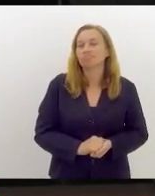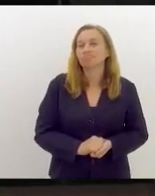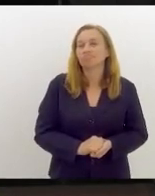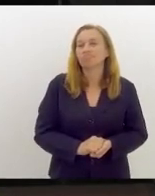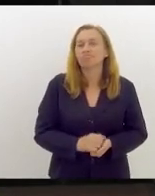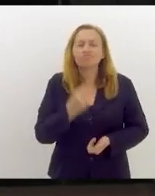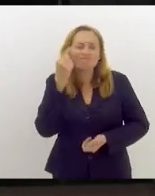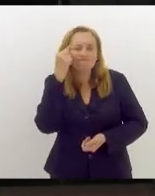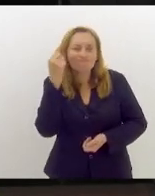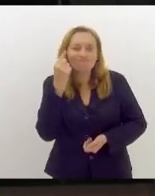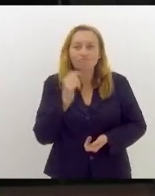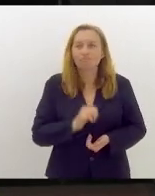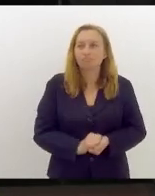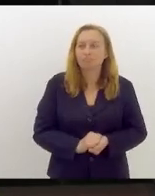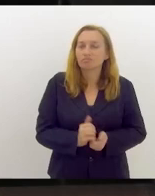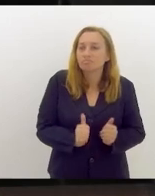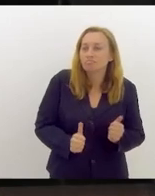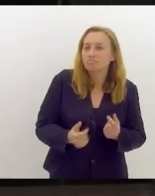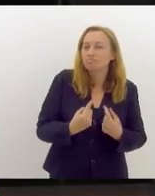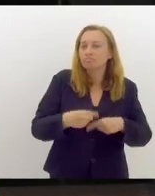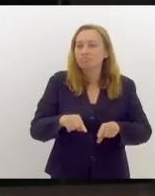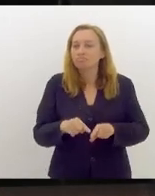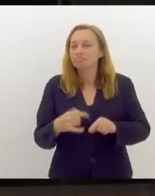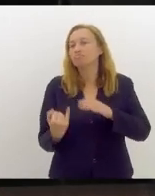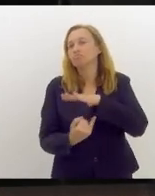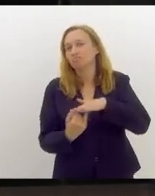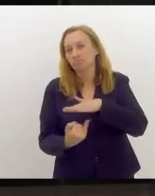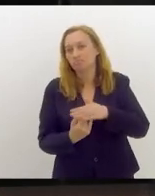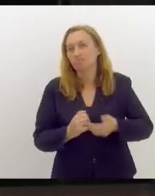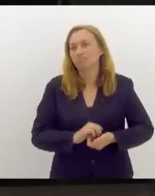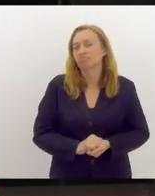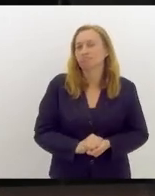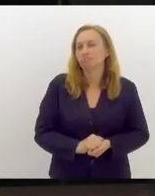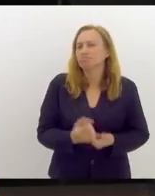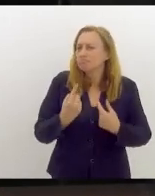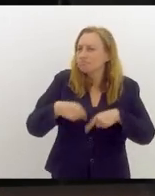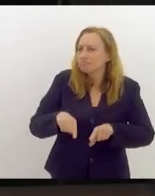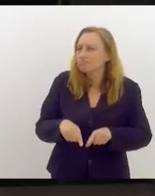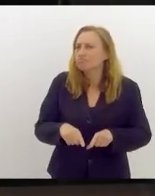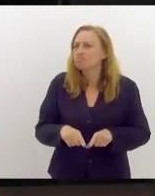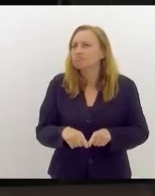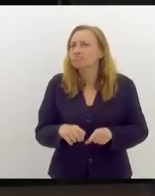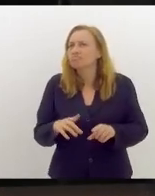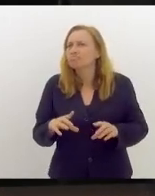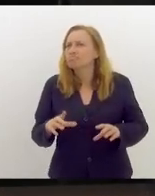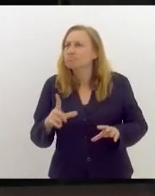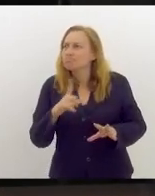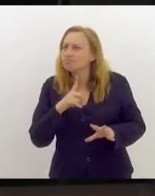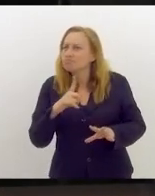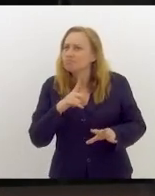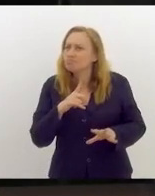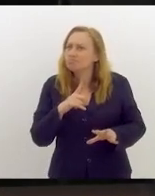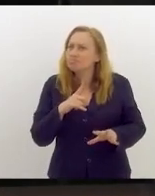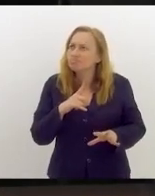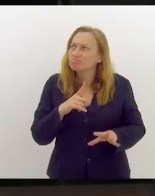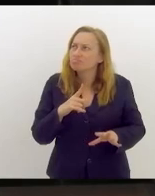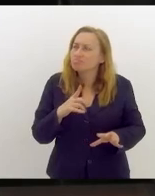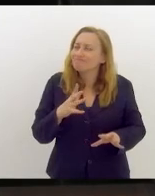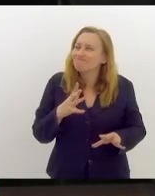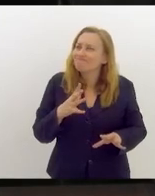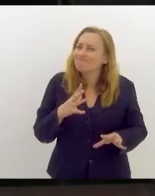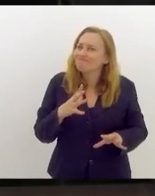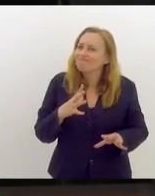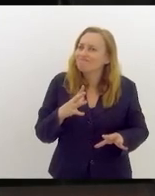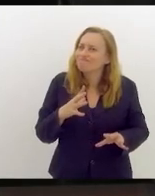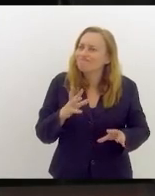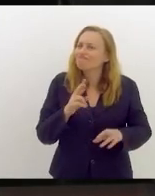lógica de enfrentamento as de enfrentamento aquilo que a gente tem de tão